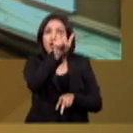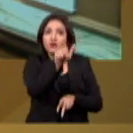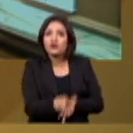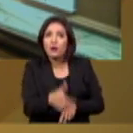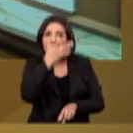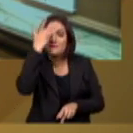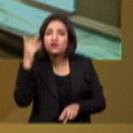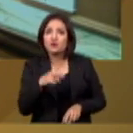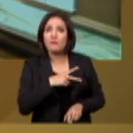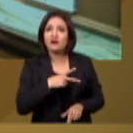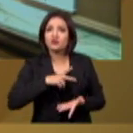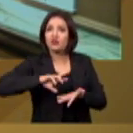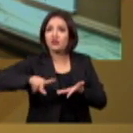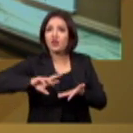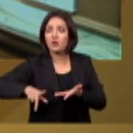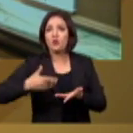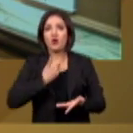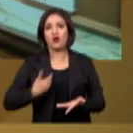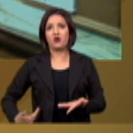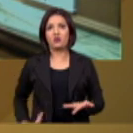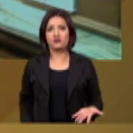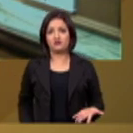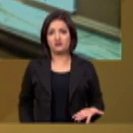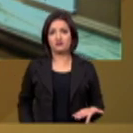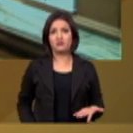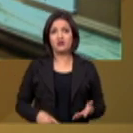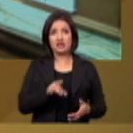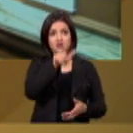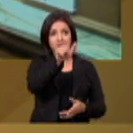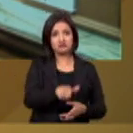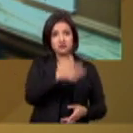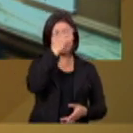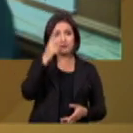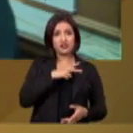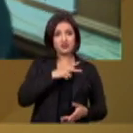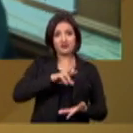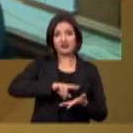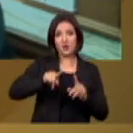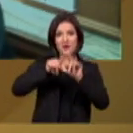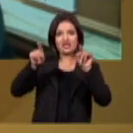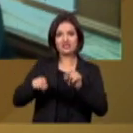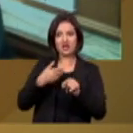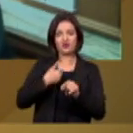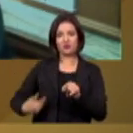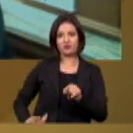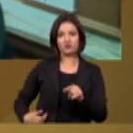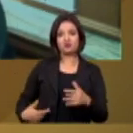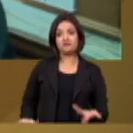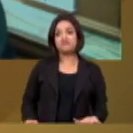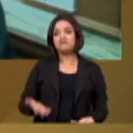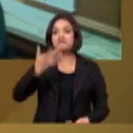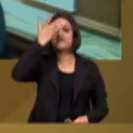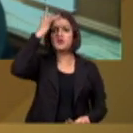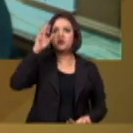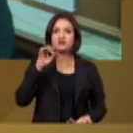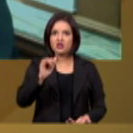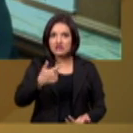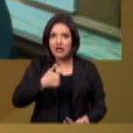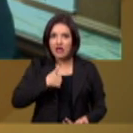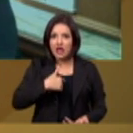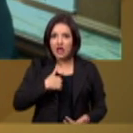particular comprar com administração e o próprio